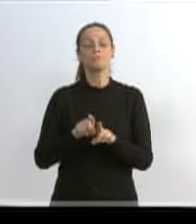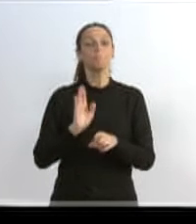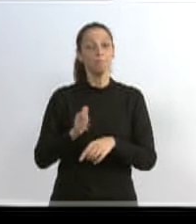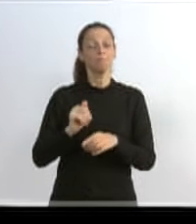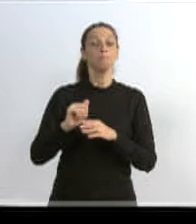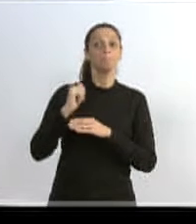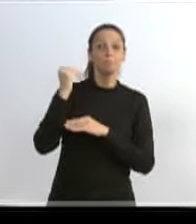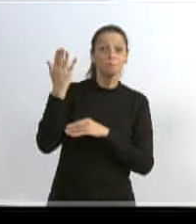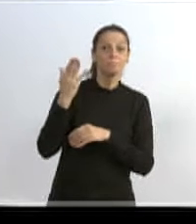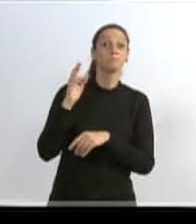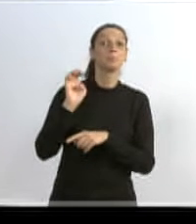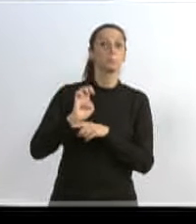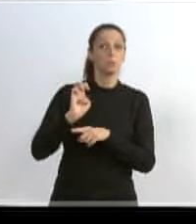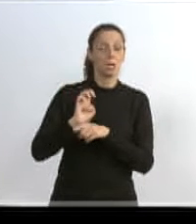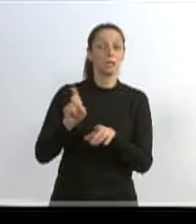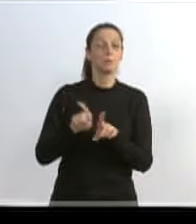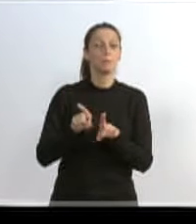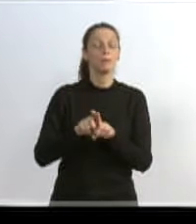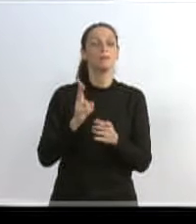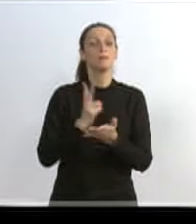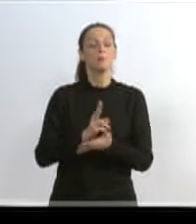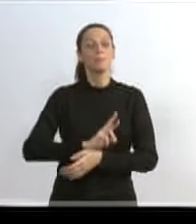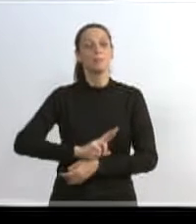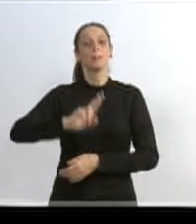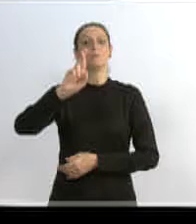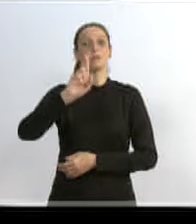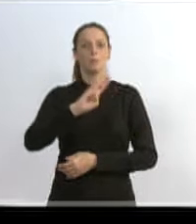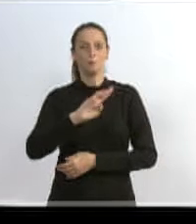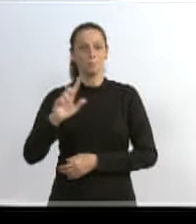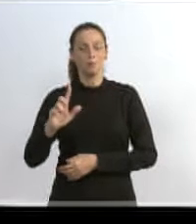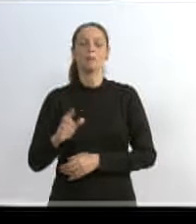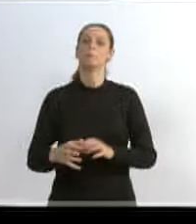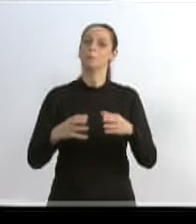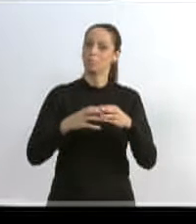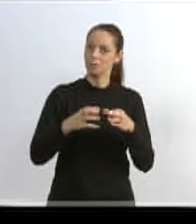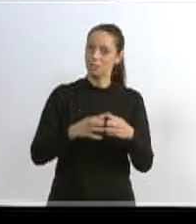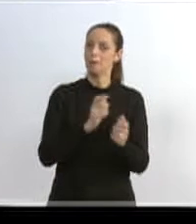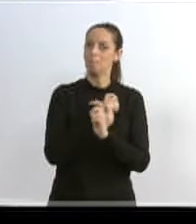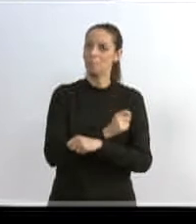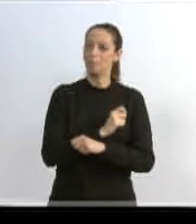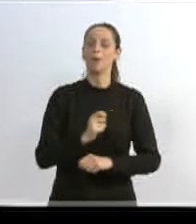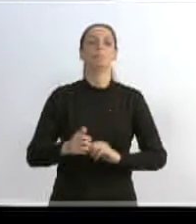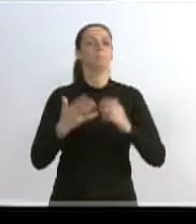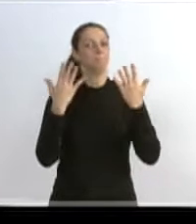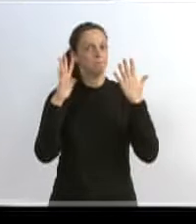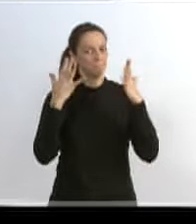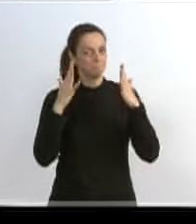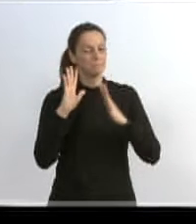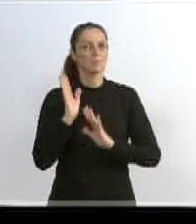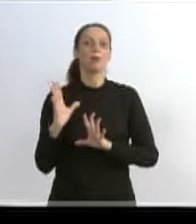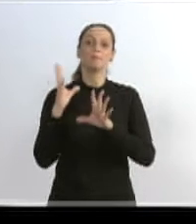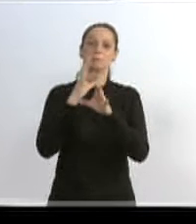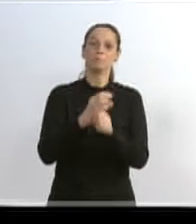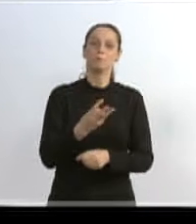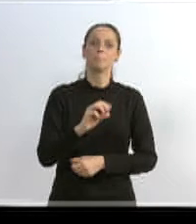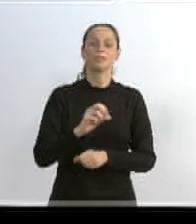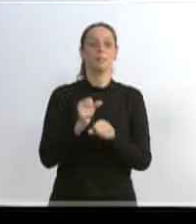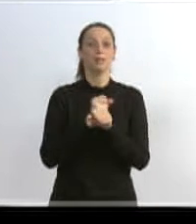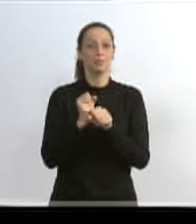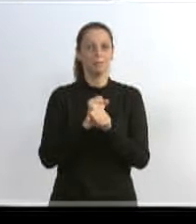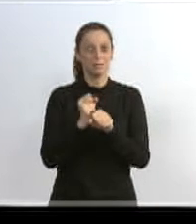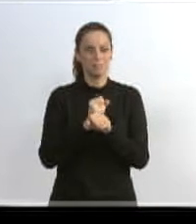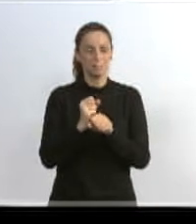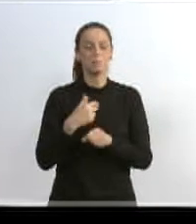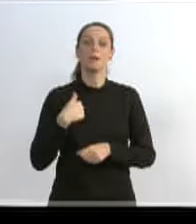levando sempre o nome da nossa cidade parabéns a banda primavera tive a satisfação de receber uma placa comemorativa dos 30 anos como homenagem do amigo